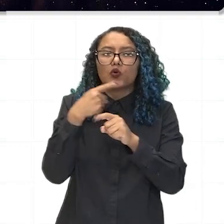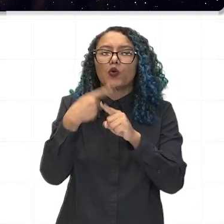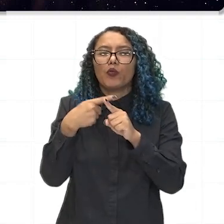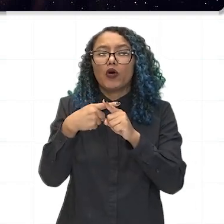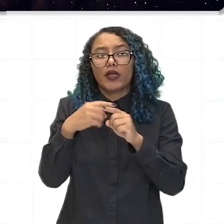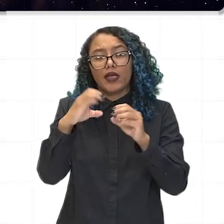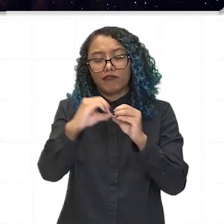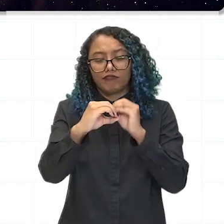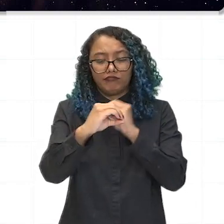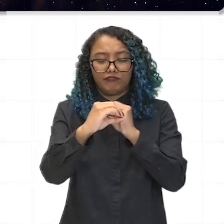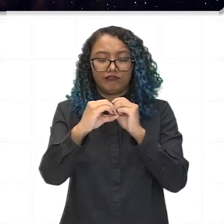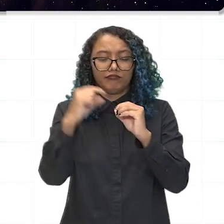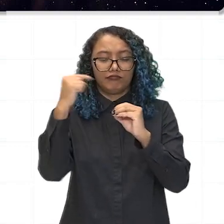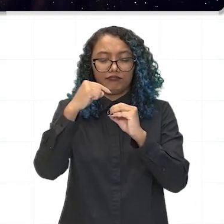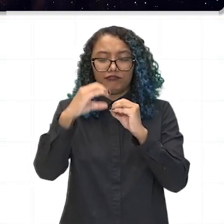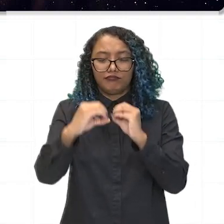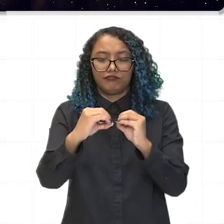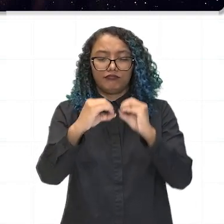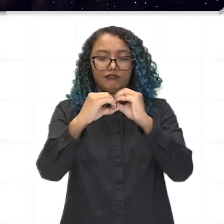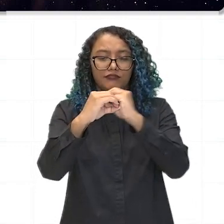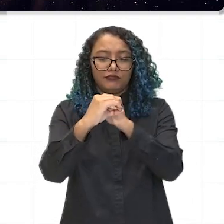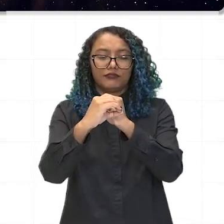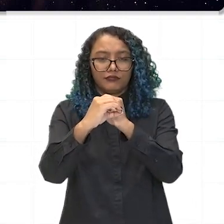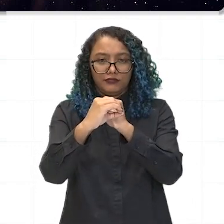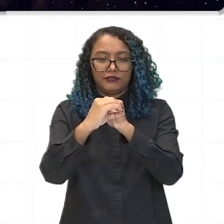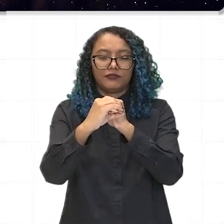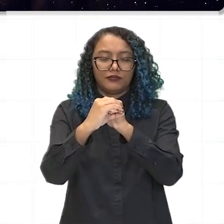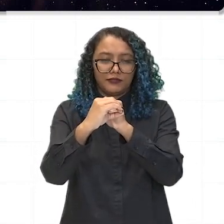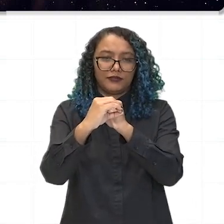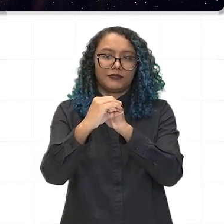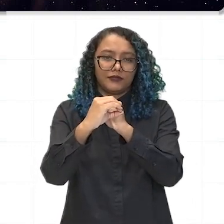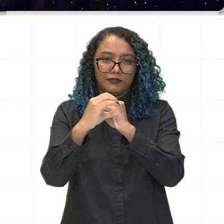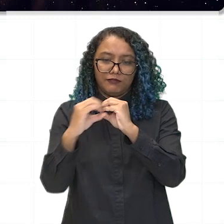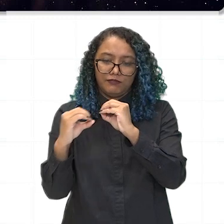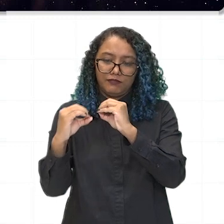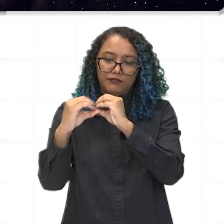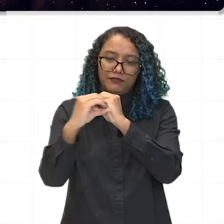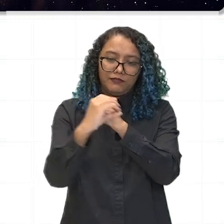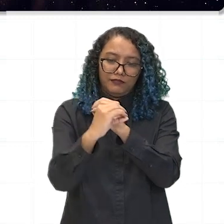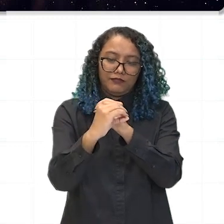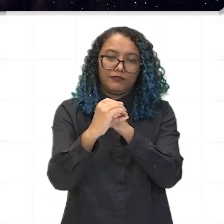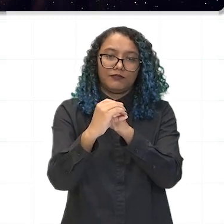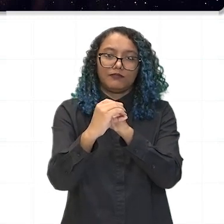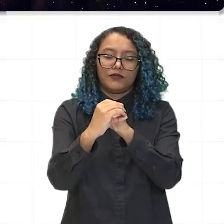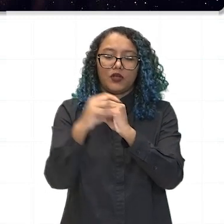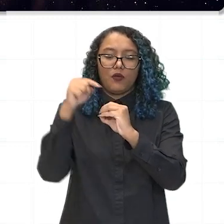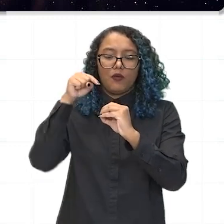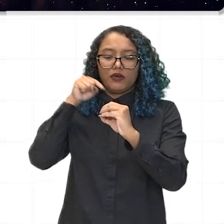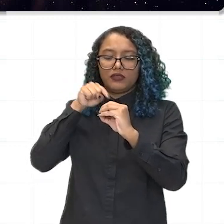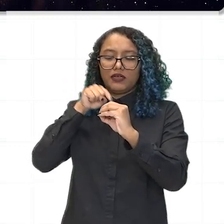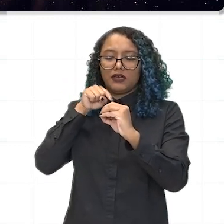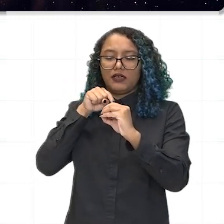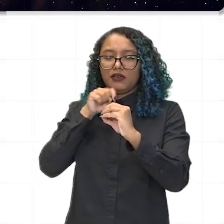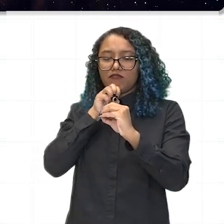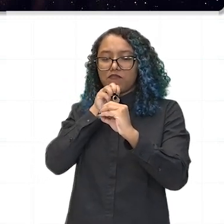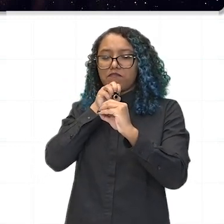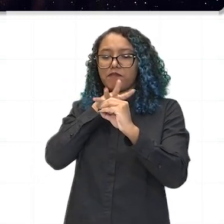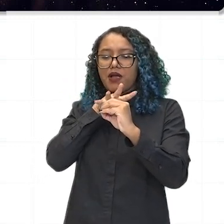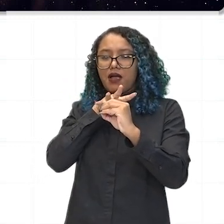Terra, digamos assim, bem na frente, né, da Lua, impedindo com